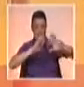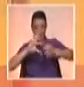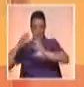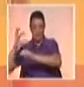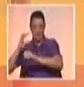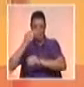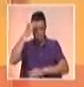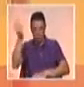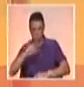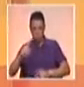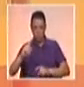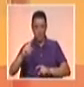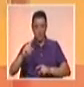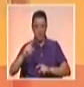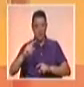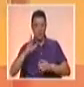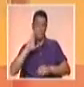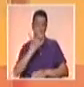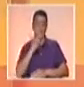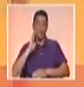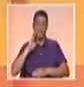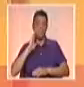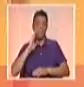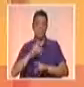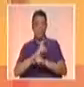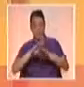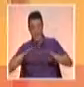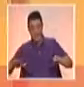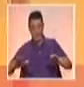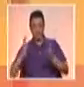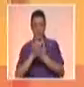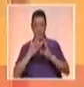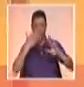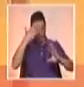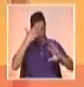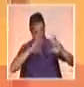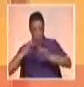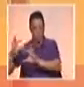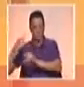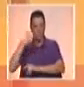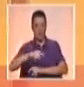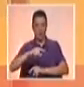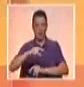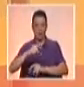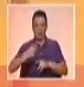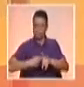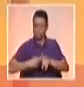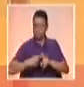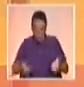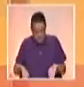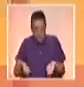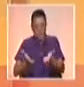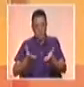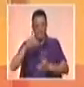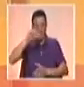ou professores, consoante o nível de escolaridade, portanto, um trabalho de colaboração e de articulação bastante forte, de forma que